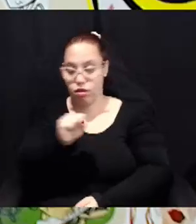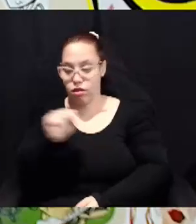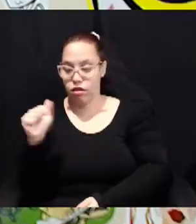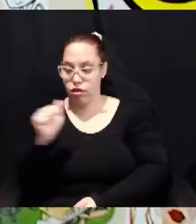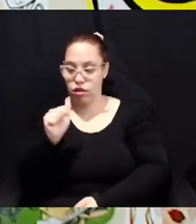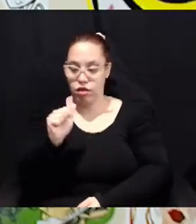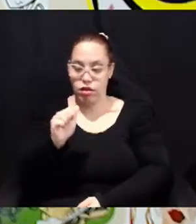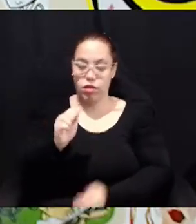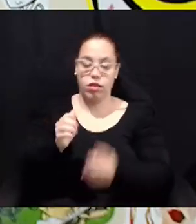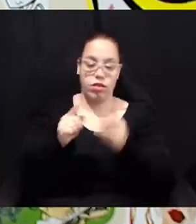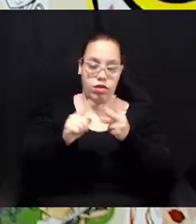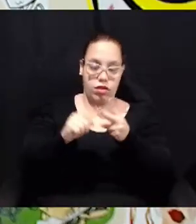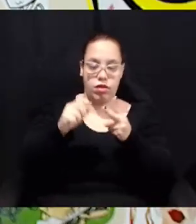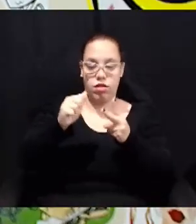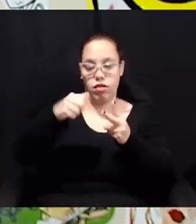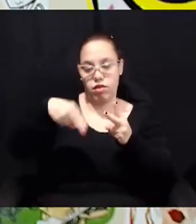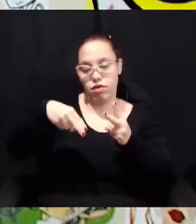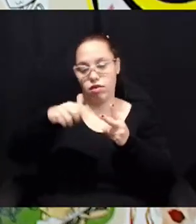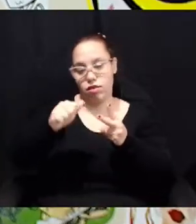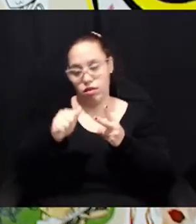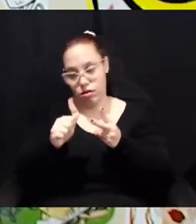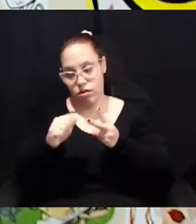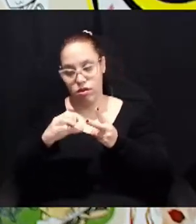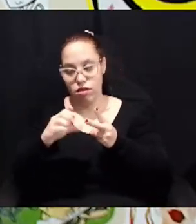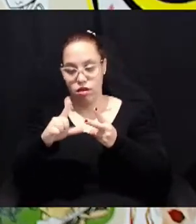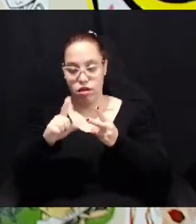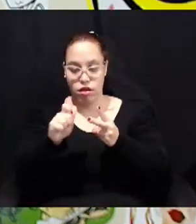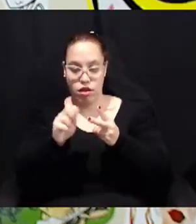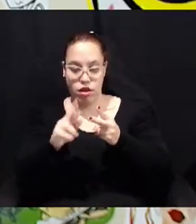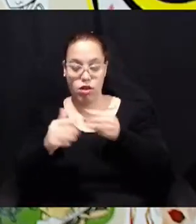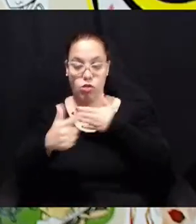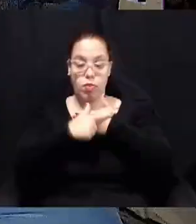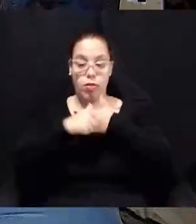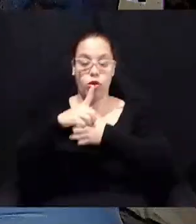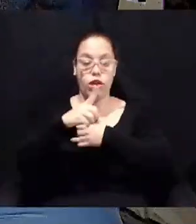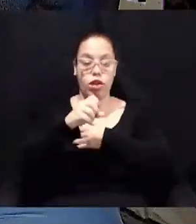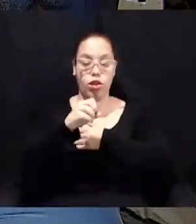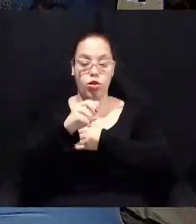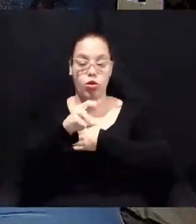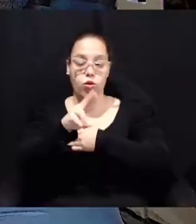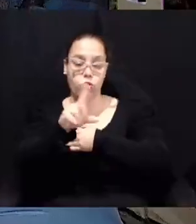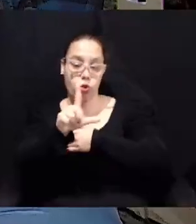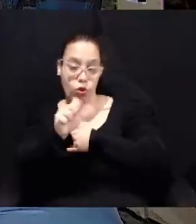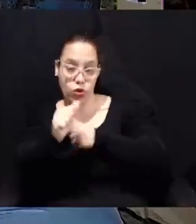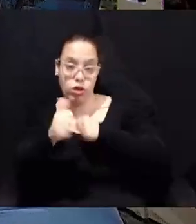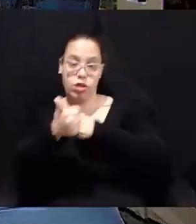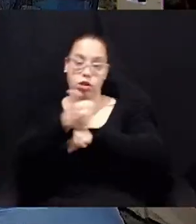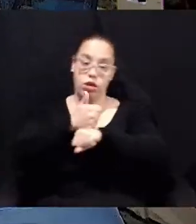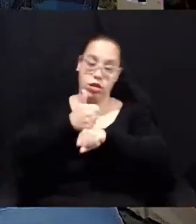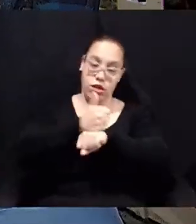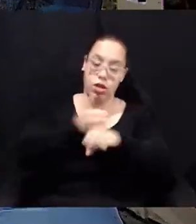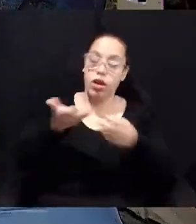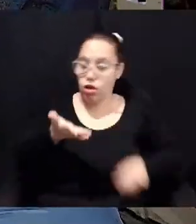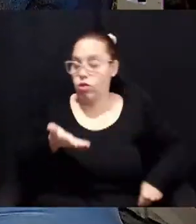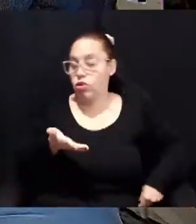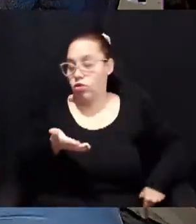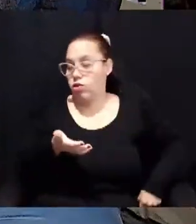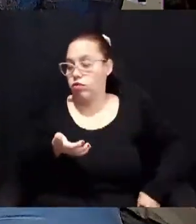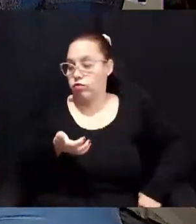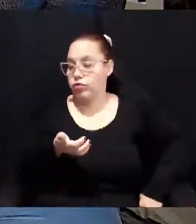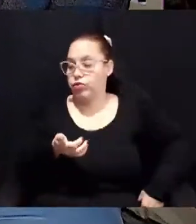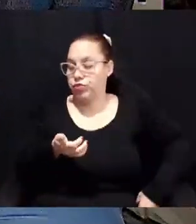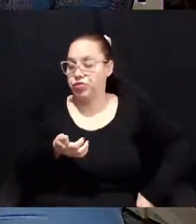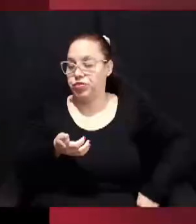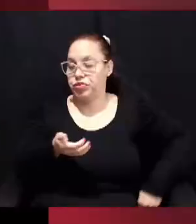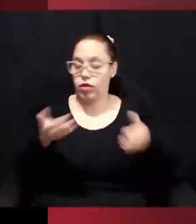falar sobre o papel da doula. Então a gente tem essas revistas, e agora a gente vai lançar